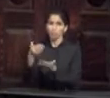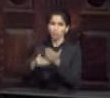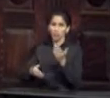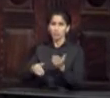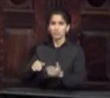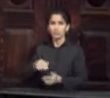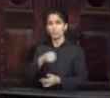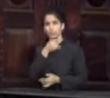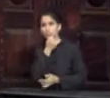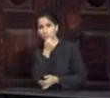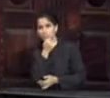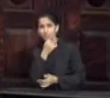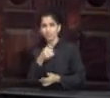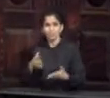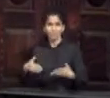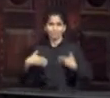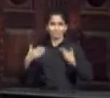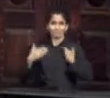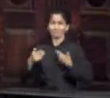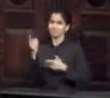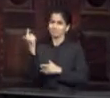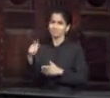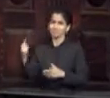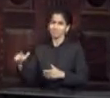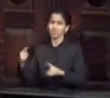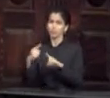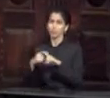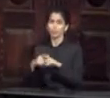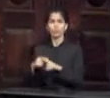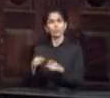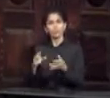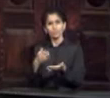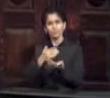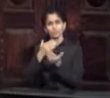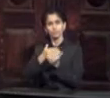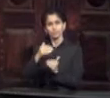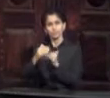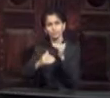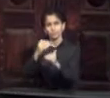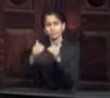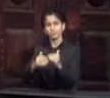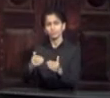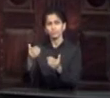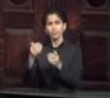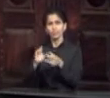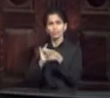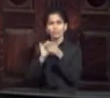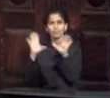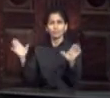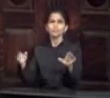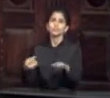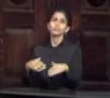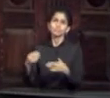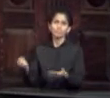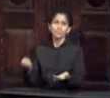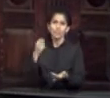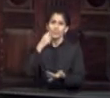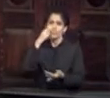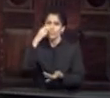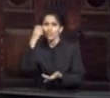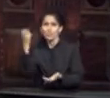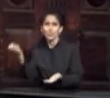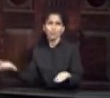gostaria muito que nós tivéssemos processos democráticos absolutamente decentes e que nós não tivéssemos que passar por esse tipo